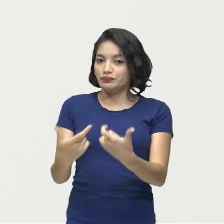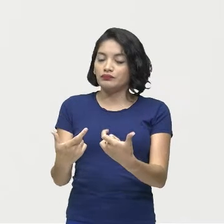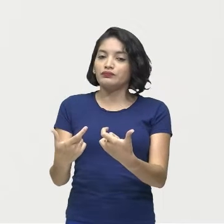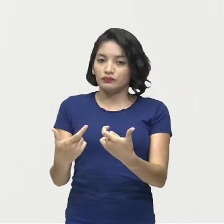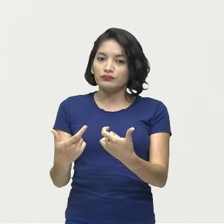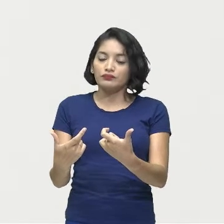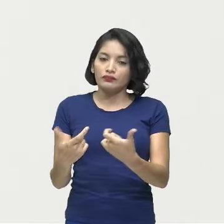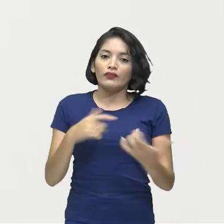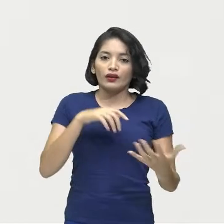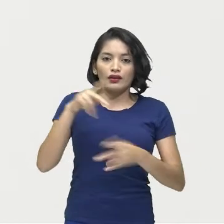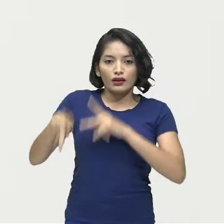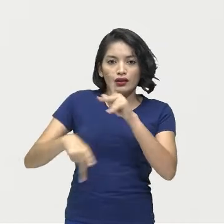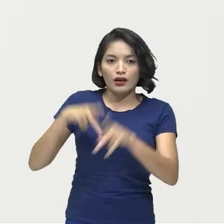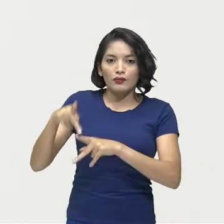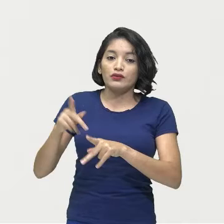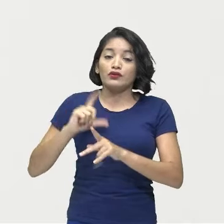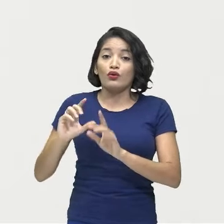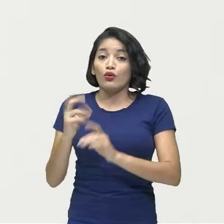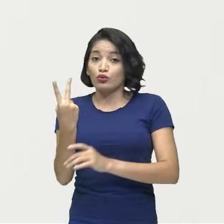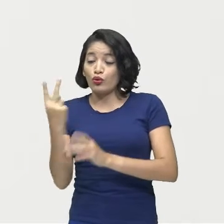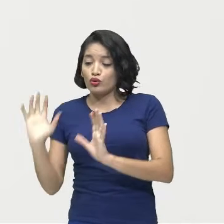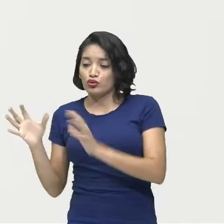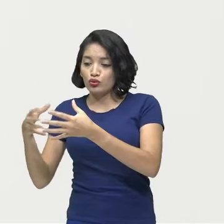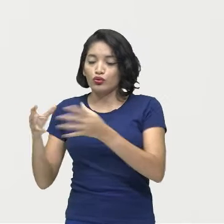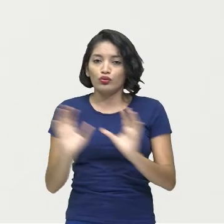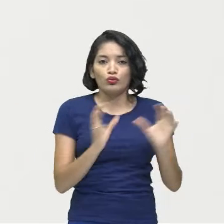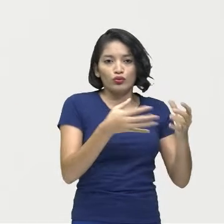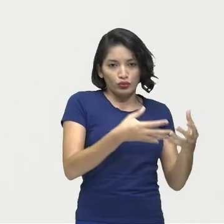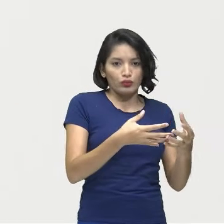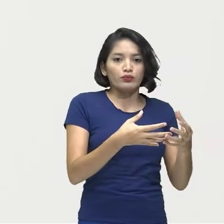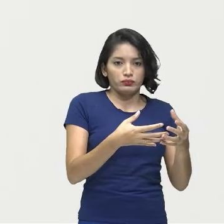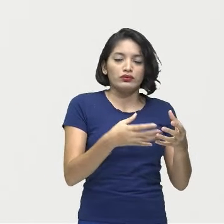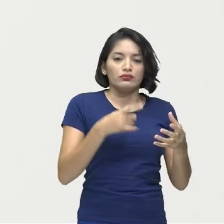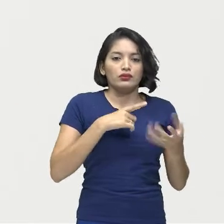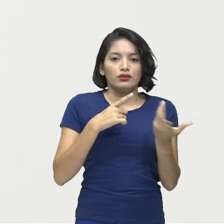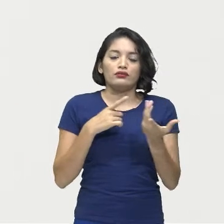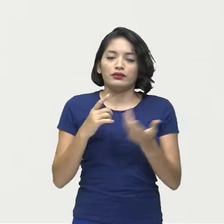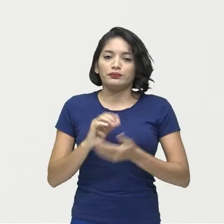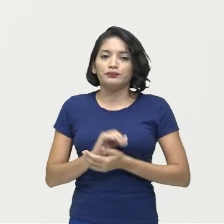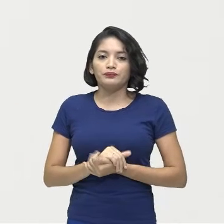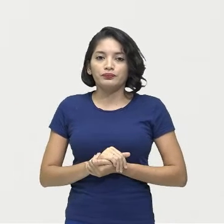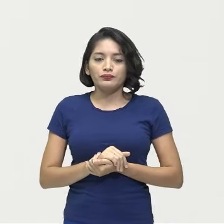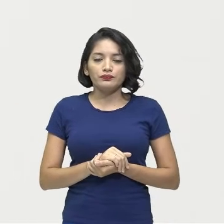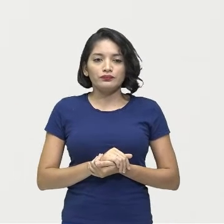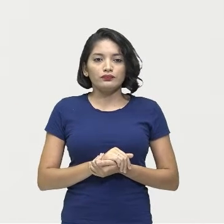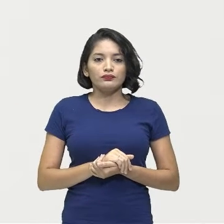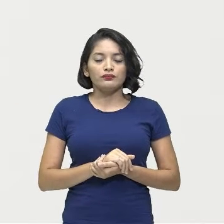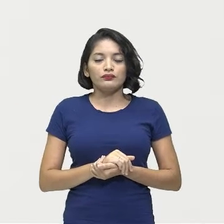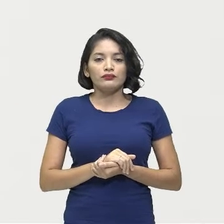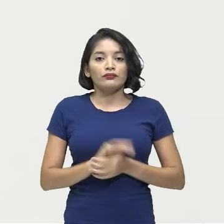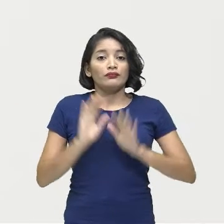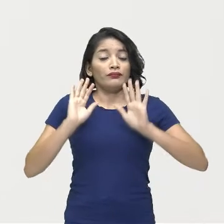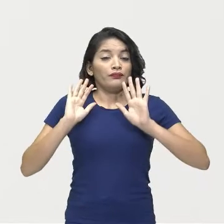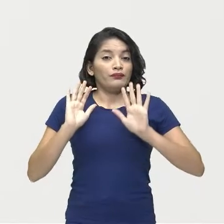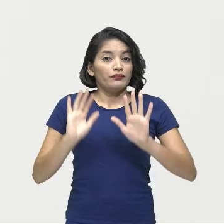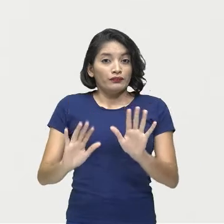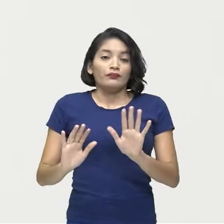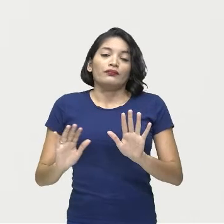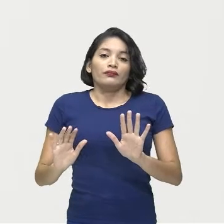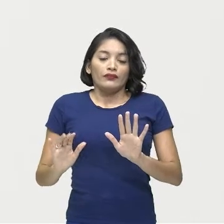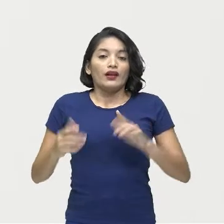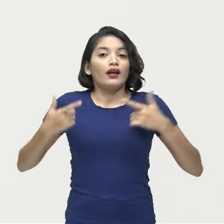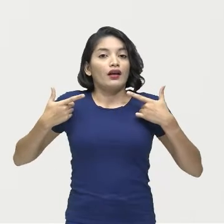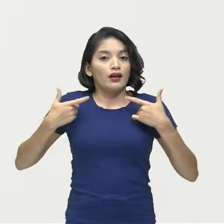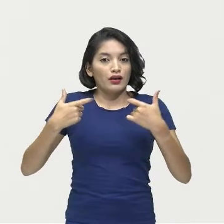entre os mencheviques e os bolcheviques, que é chamado comunismo de guerra, que eles vão aplicar. Na verdade, gente, é uma guerra